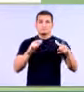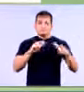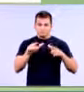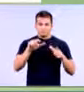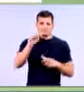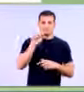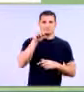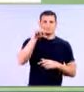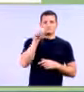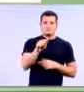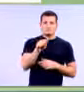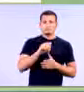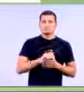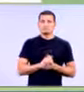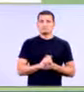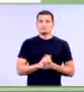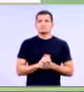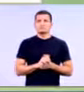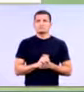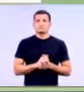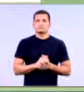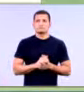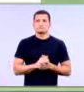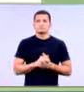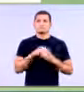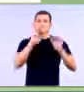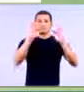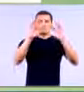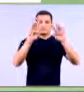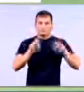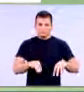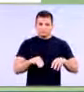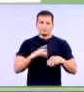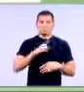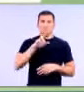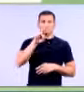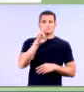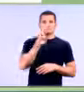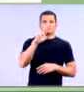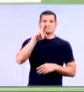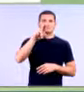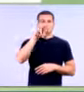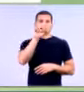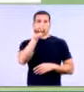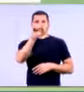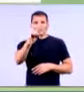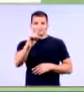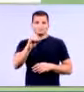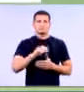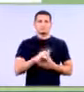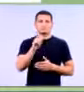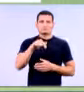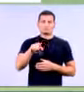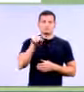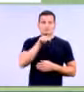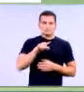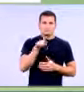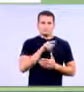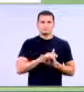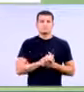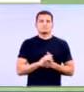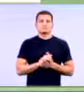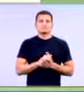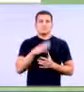ambiente. Por fim, destacamos os recursos que servem para vocês se